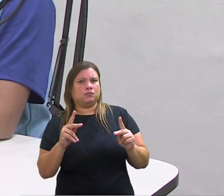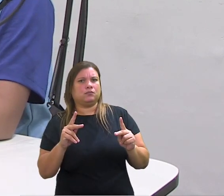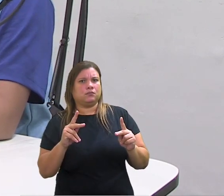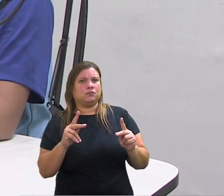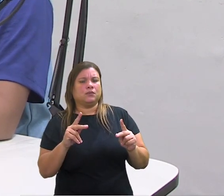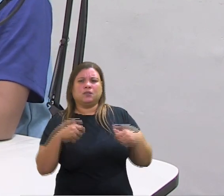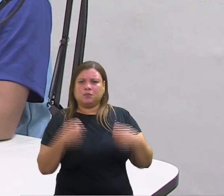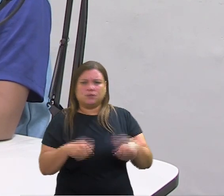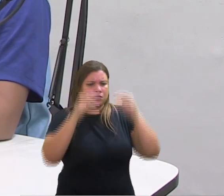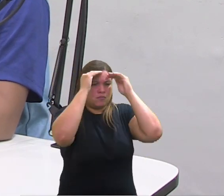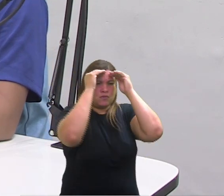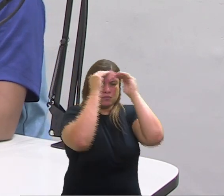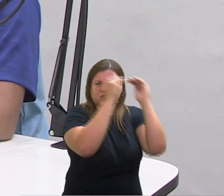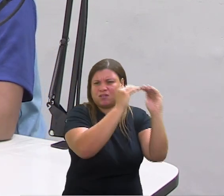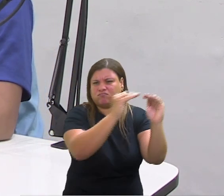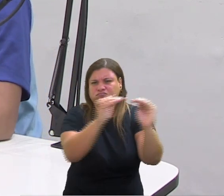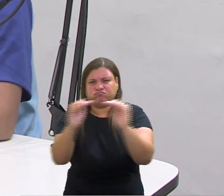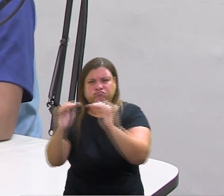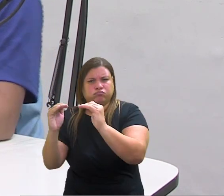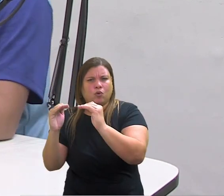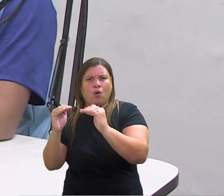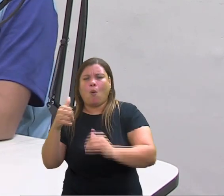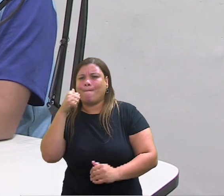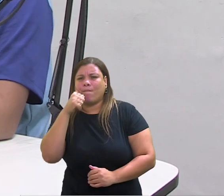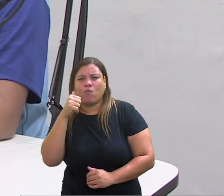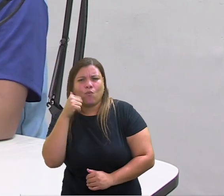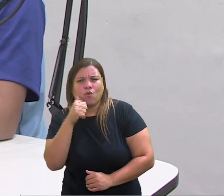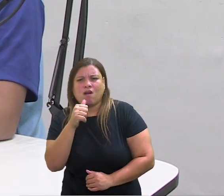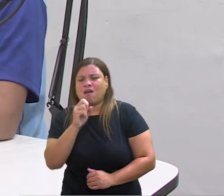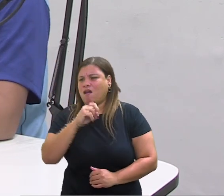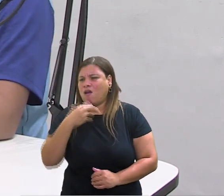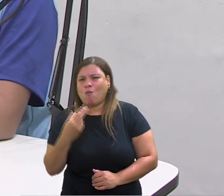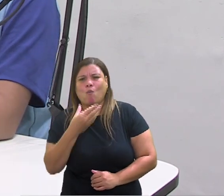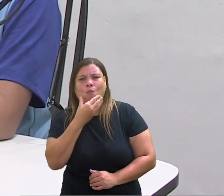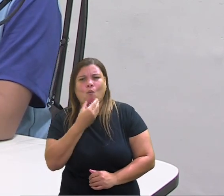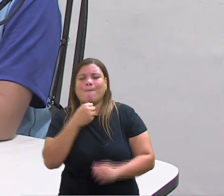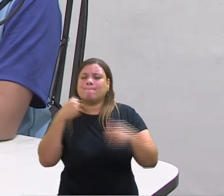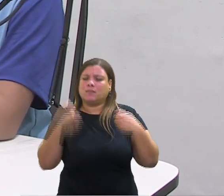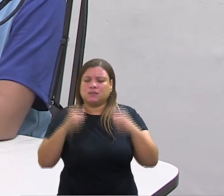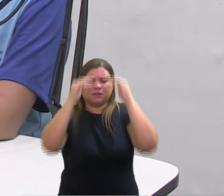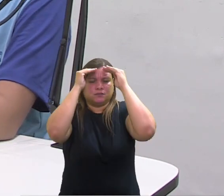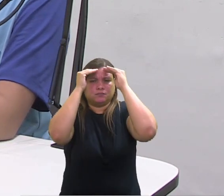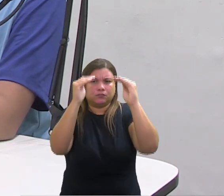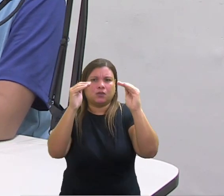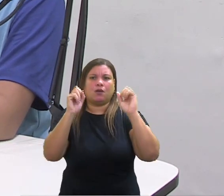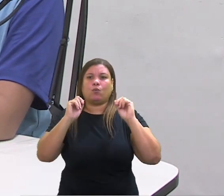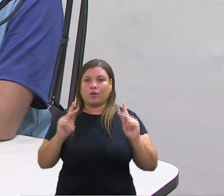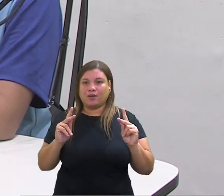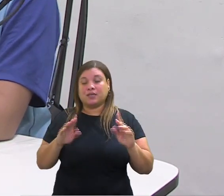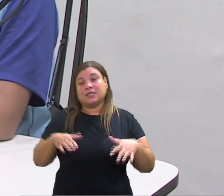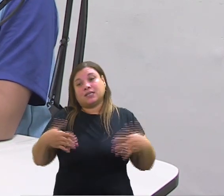Não só do sexo feminino, vamos respeitar as mulheres, né? Respeitar. Ok? Bom, chegamos